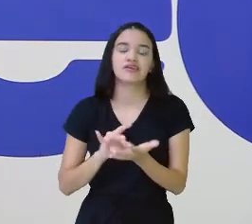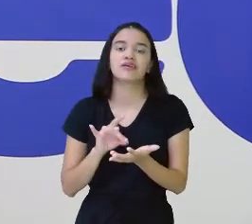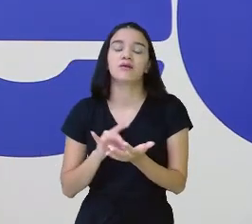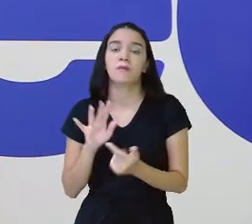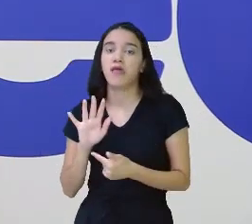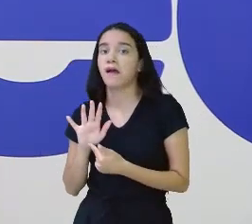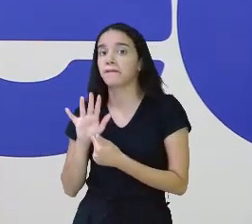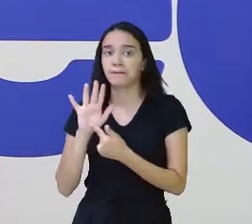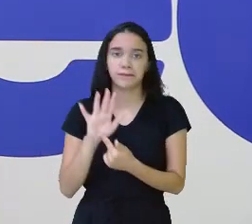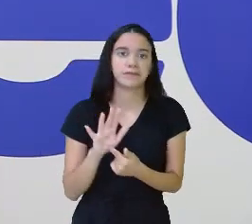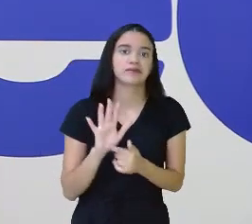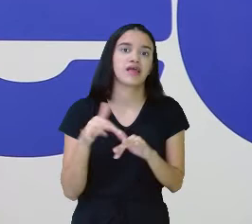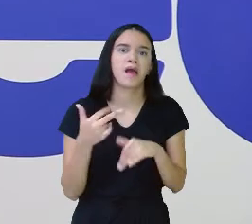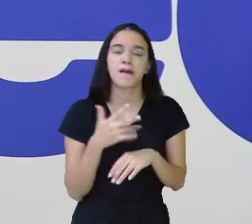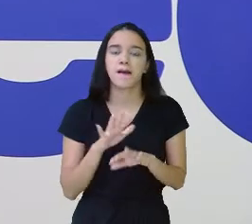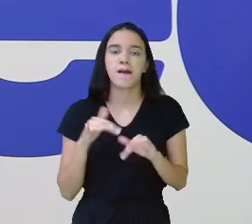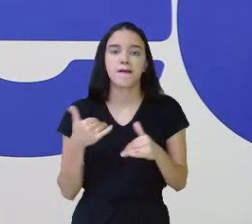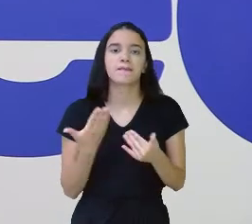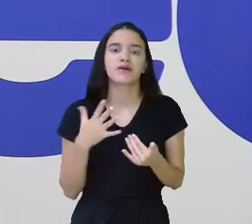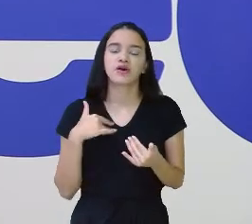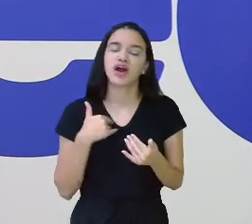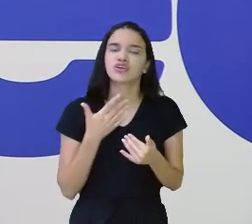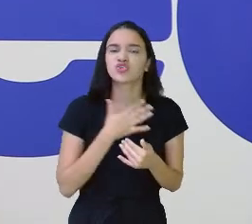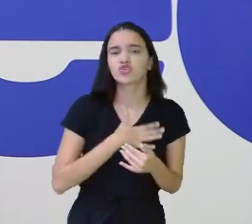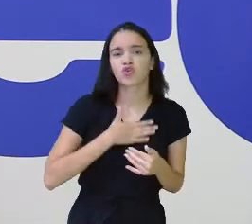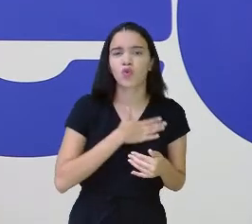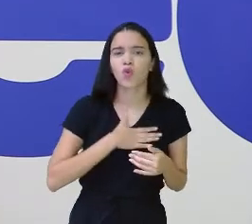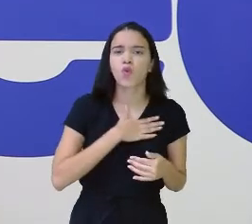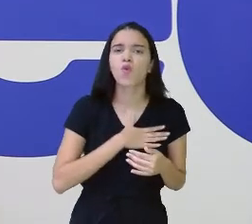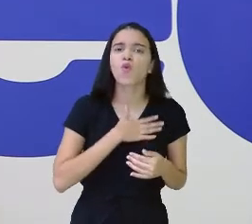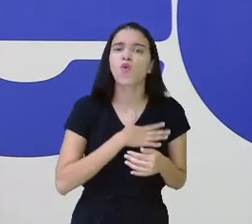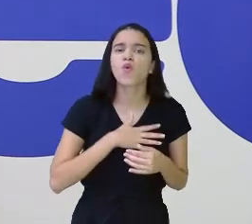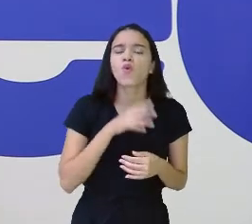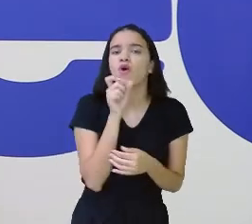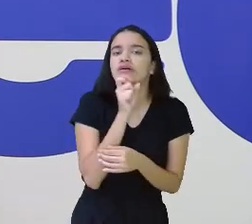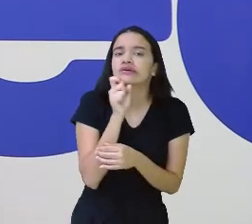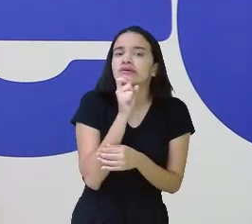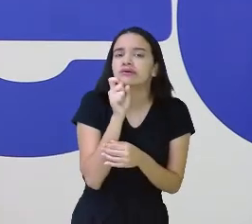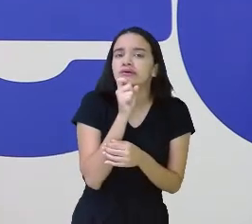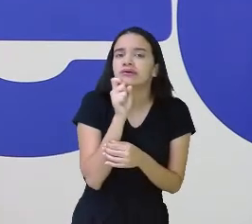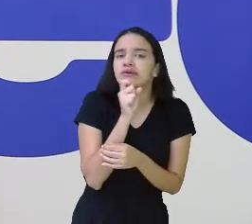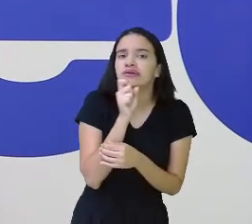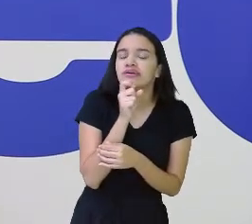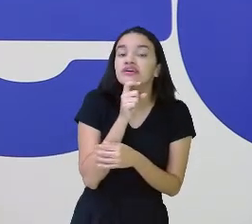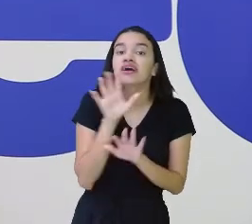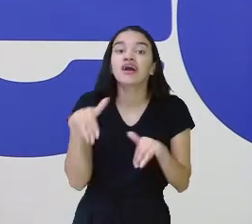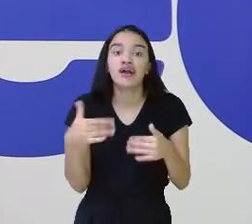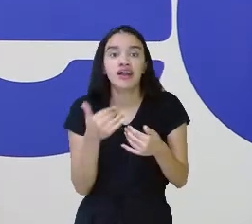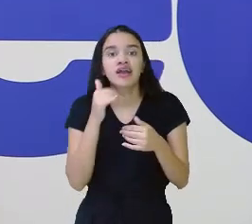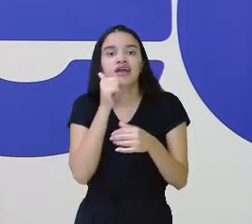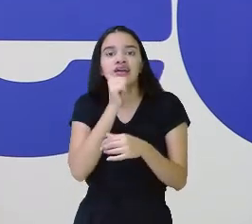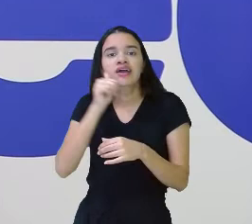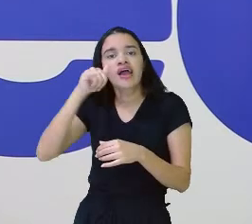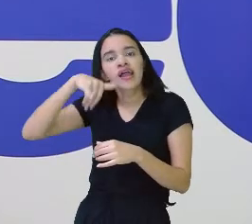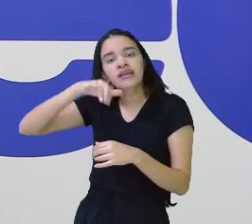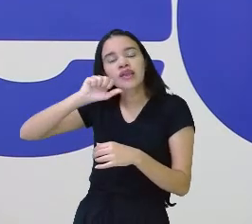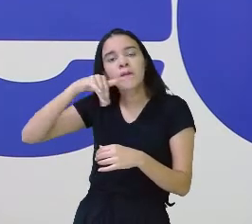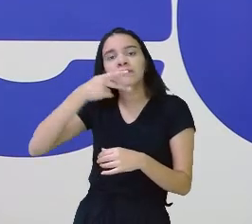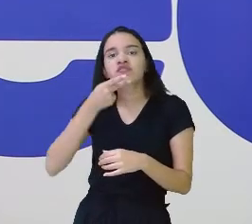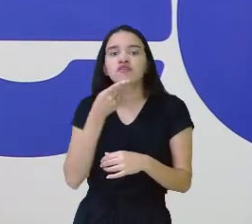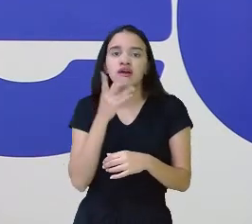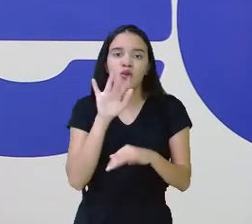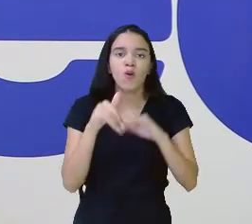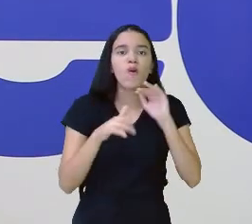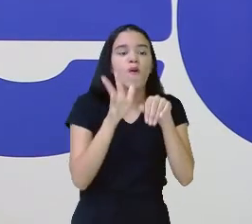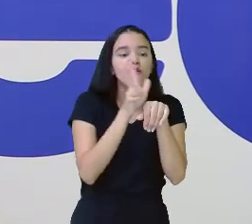aparece bastante quando está chovendo. Eu acho que ele gosta daquela temperatura assim mais amena, né? A Yasmin disse que ele traz doença.